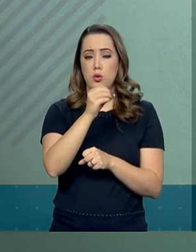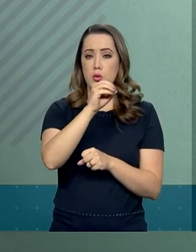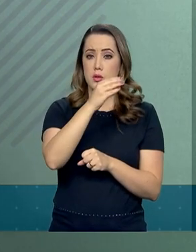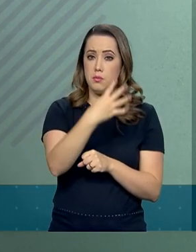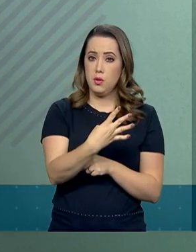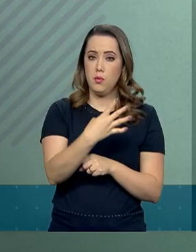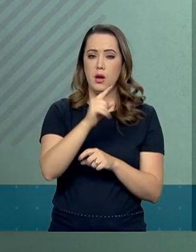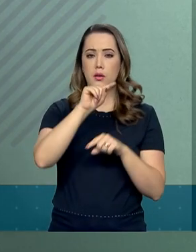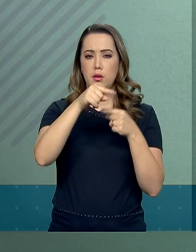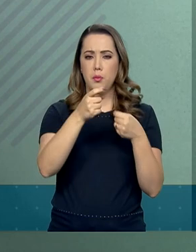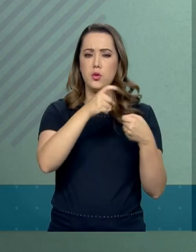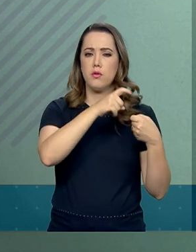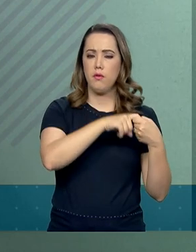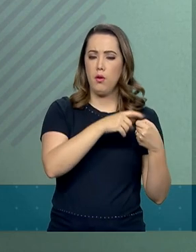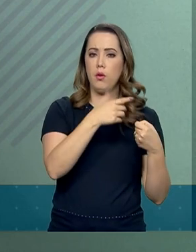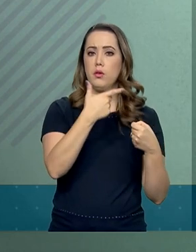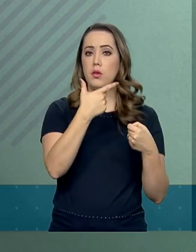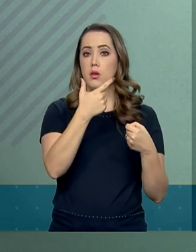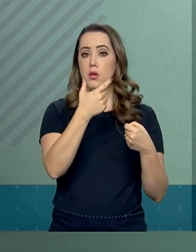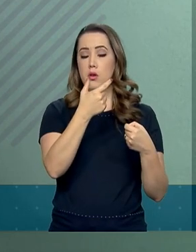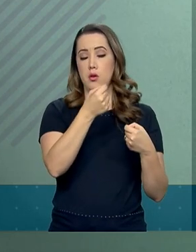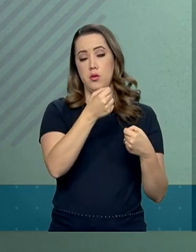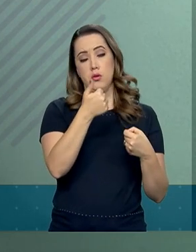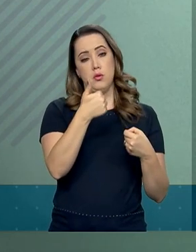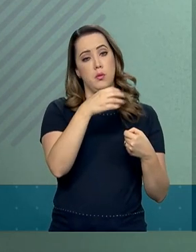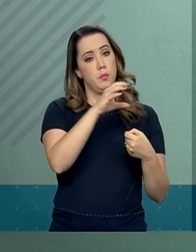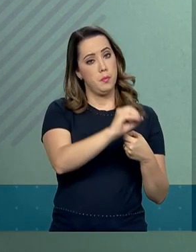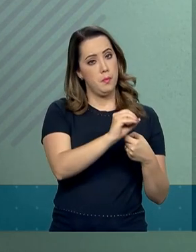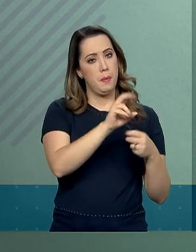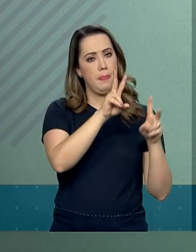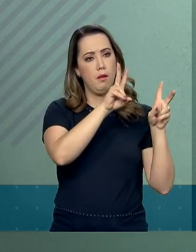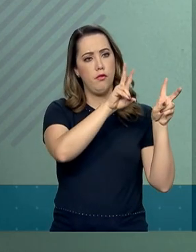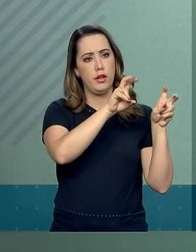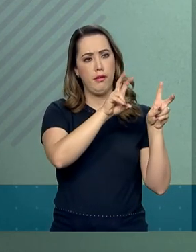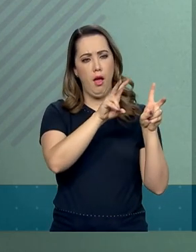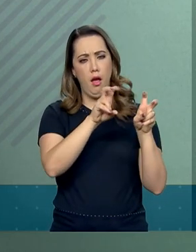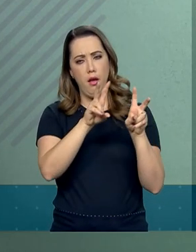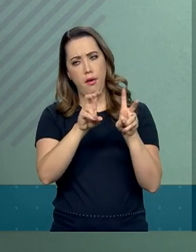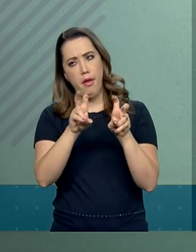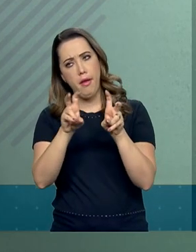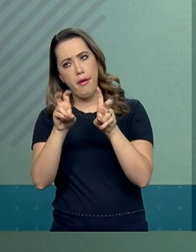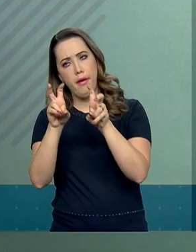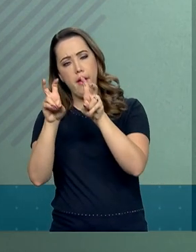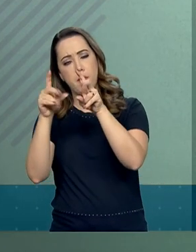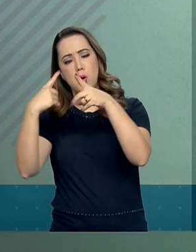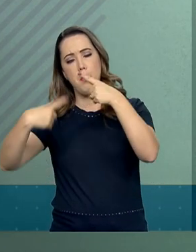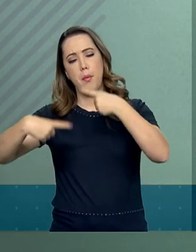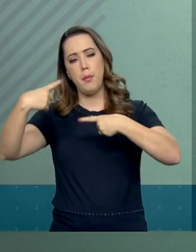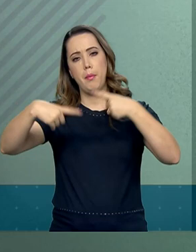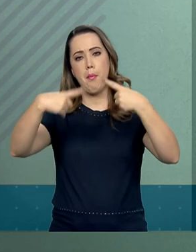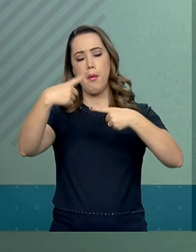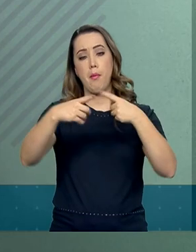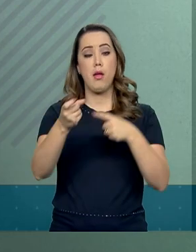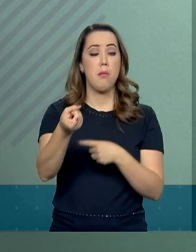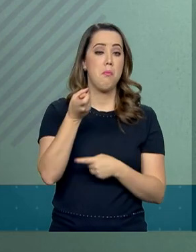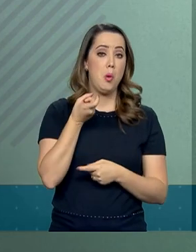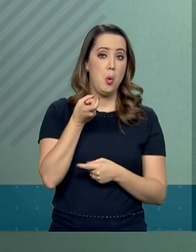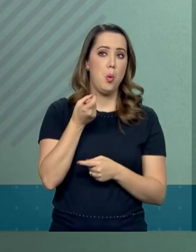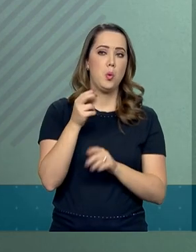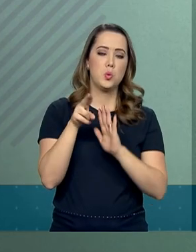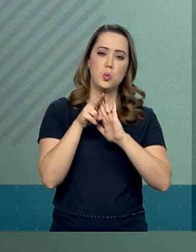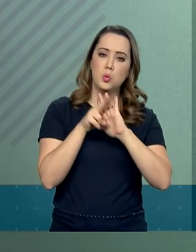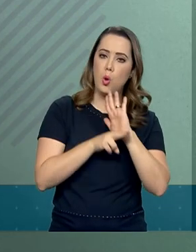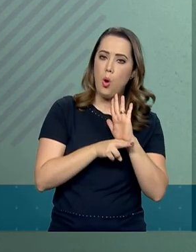2010 compreender o temas tanto tarifários quanto de natureza regulatória